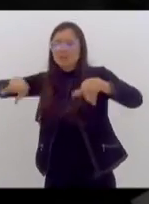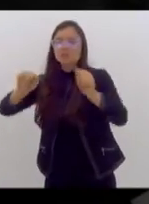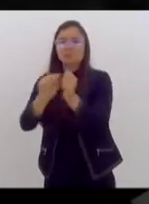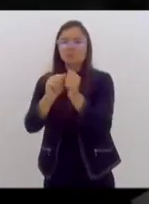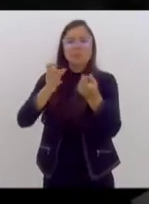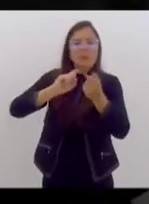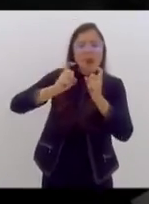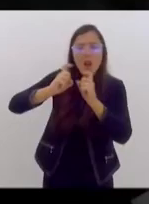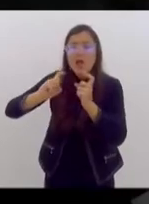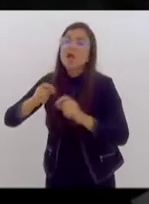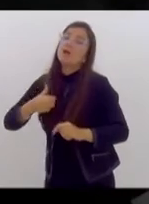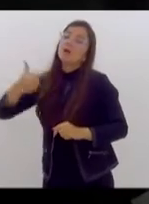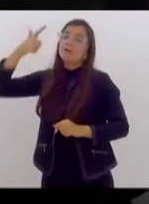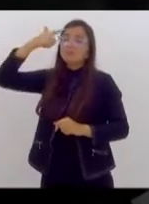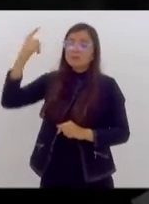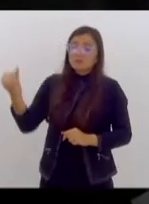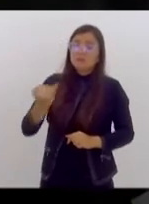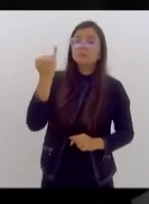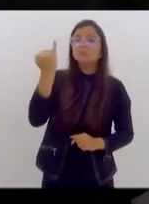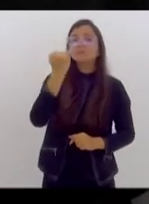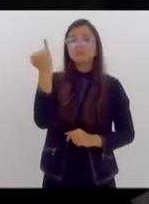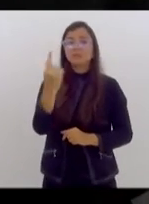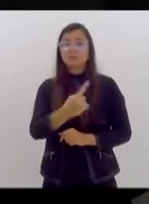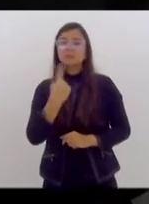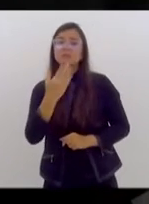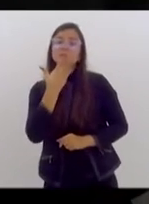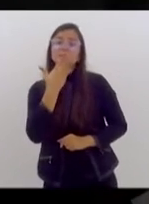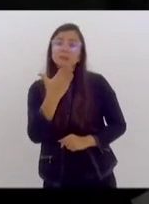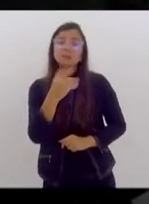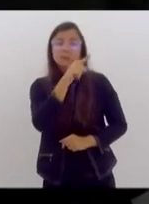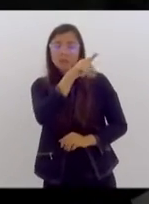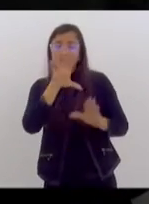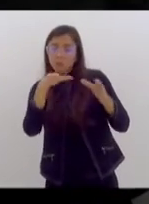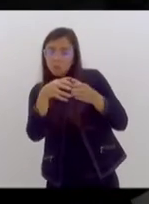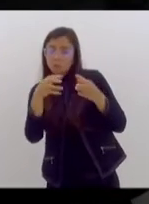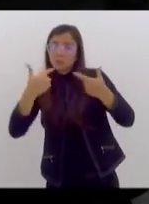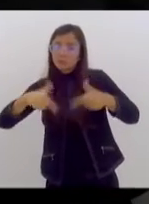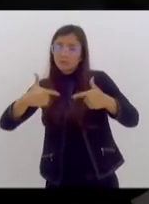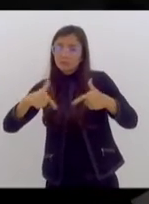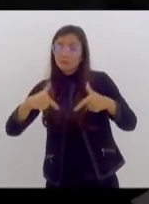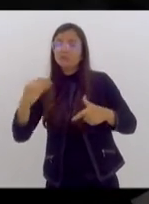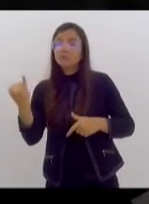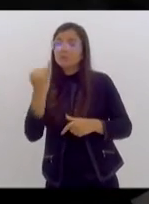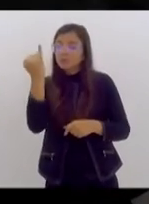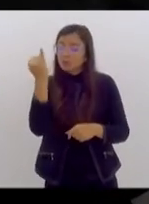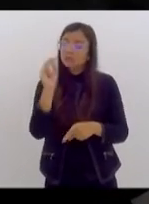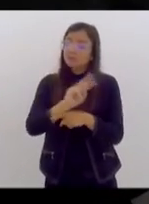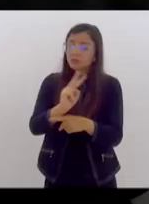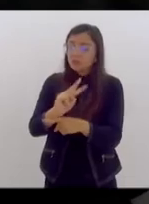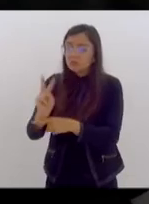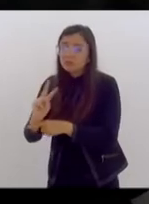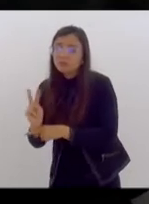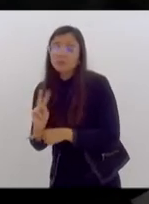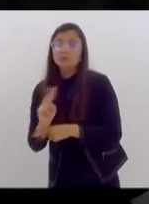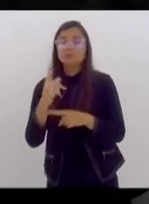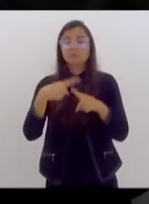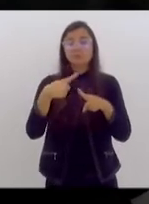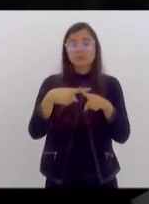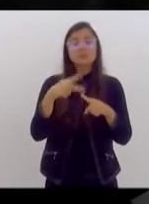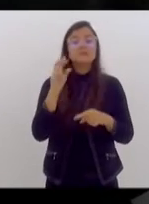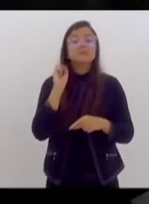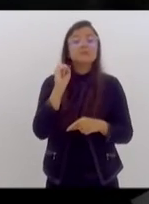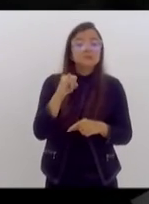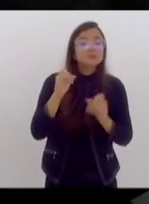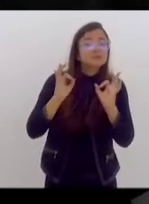por vossa excelência por todos nós aqui a comissão de trabalho no modo de monitorar a efetividade